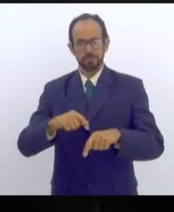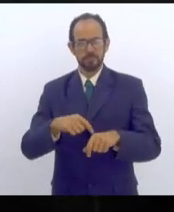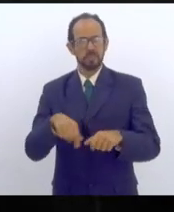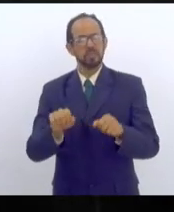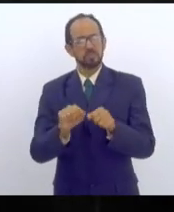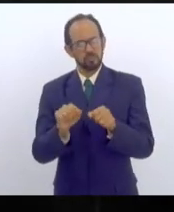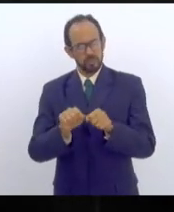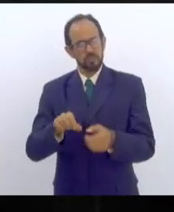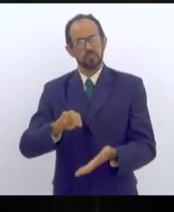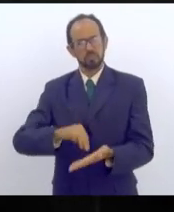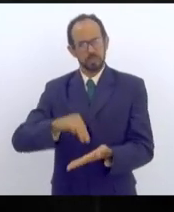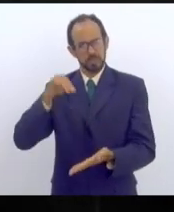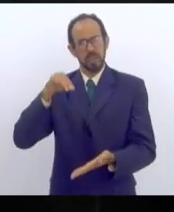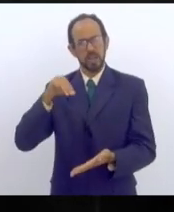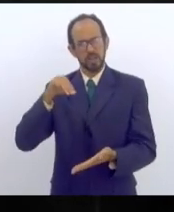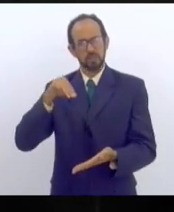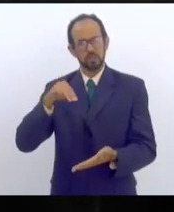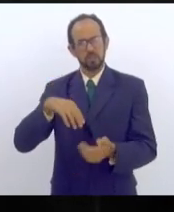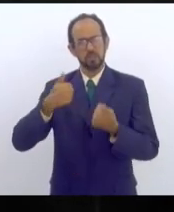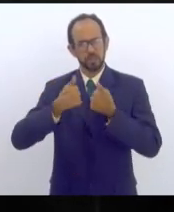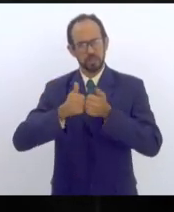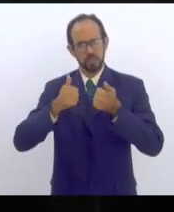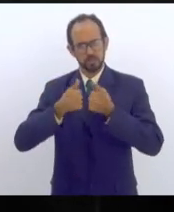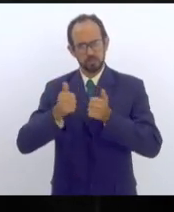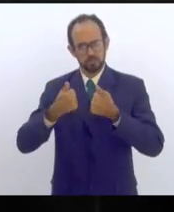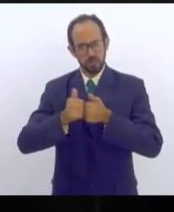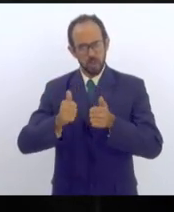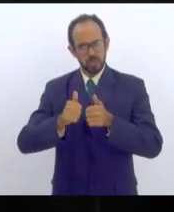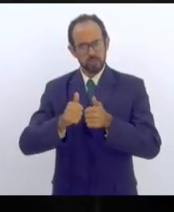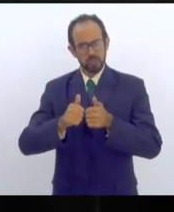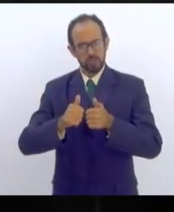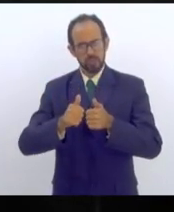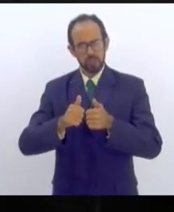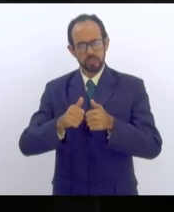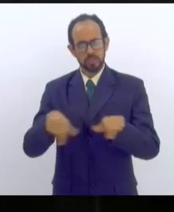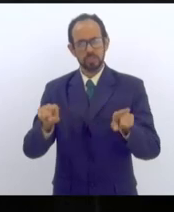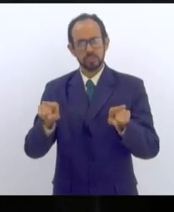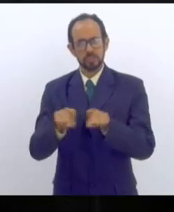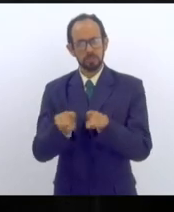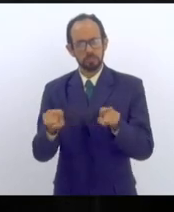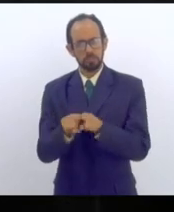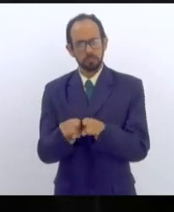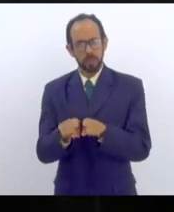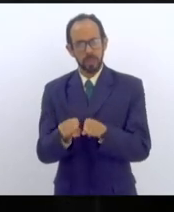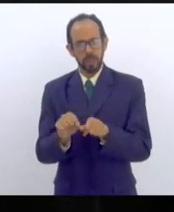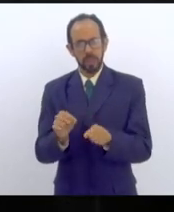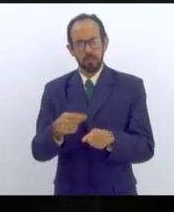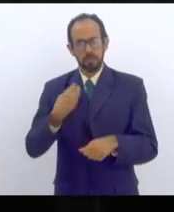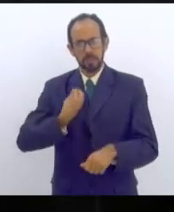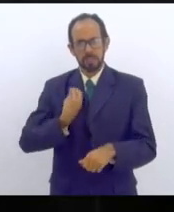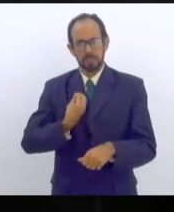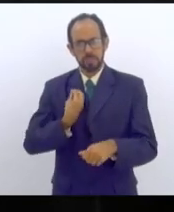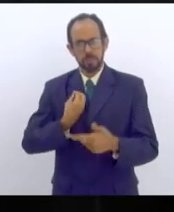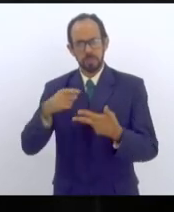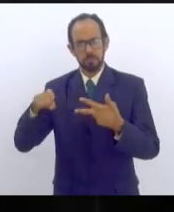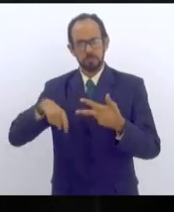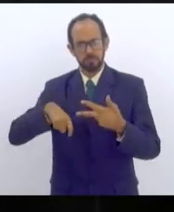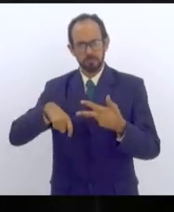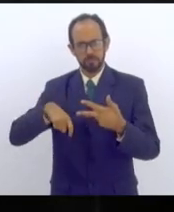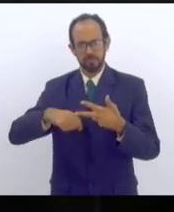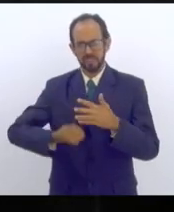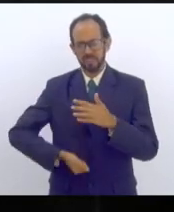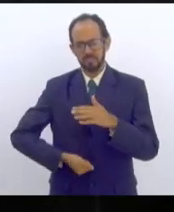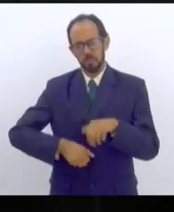meu mestrado em transportes na COP. E estive no Poder Executivo por mais